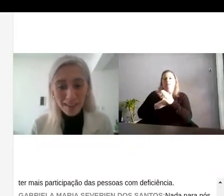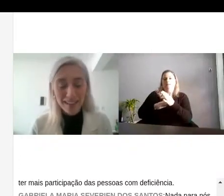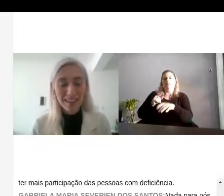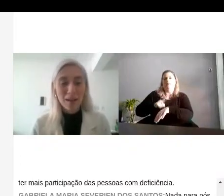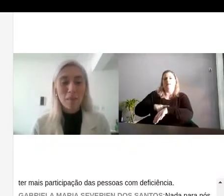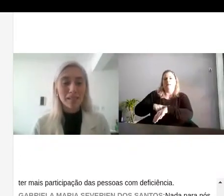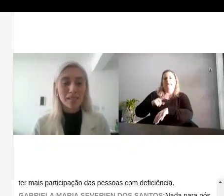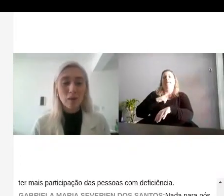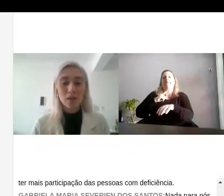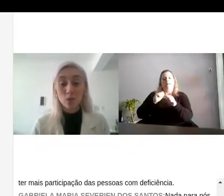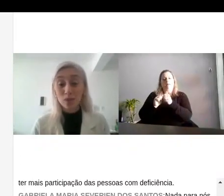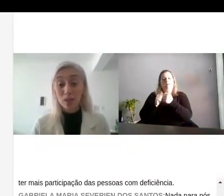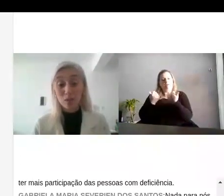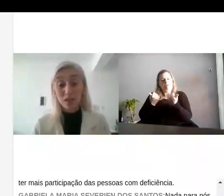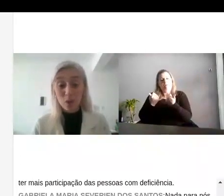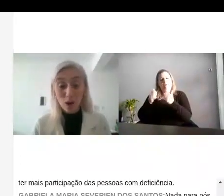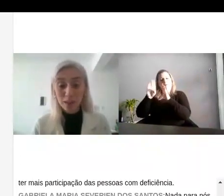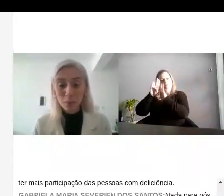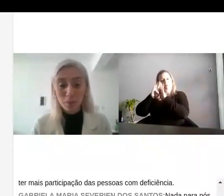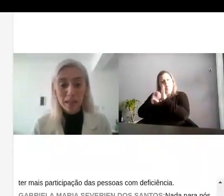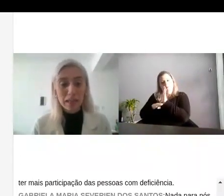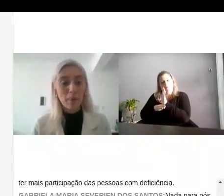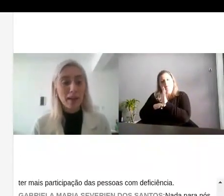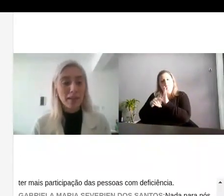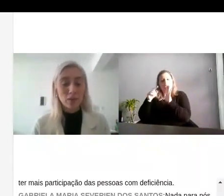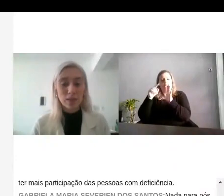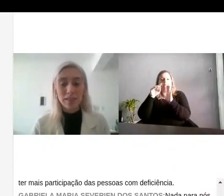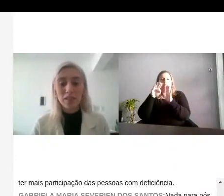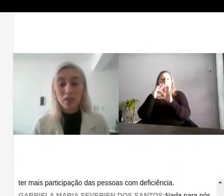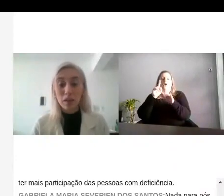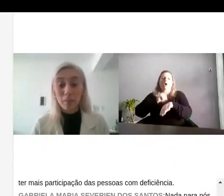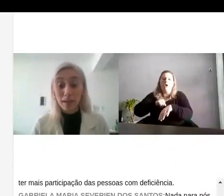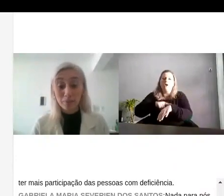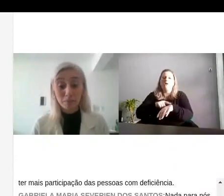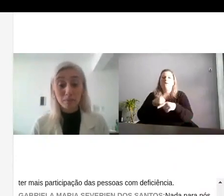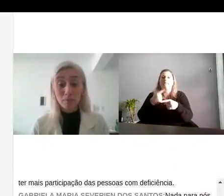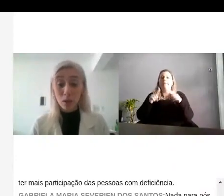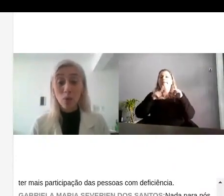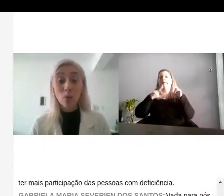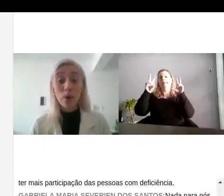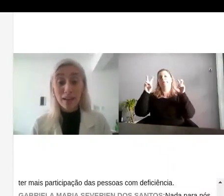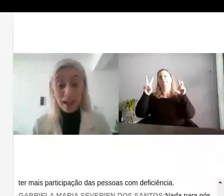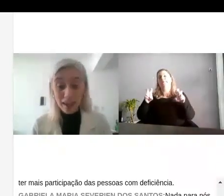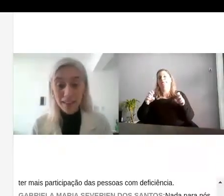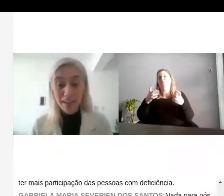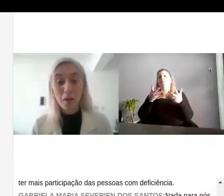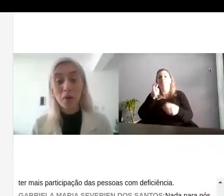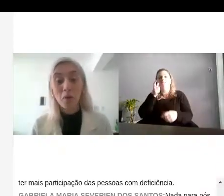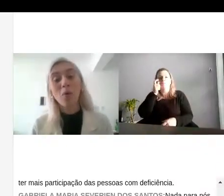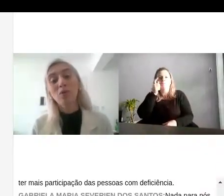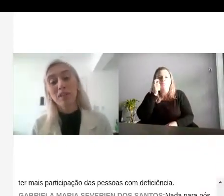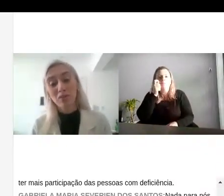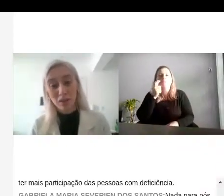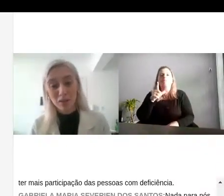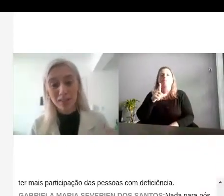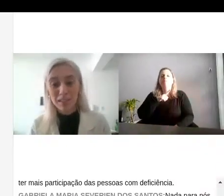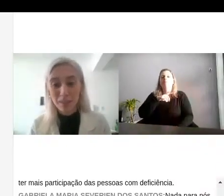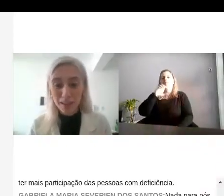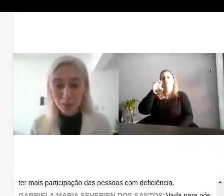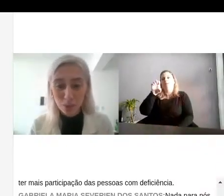cumprir, mas são assuntos que não se esgotam, e para isso existe também o ENAC, né, que é o Encontro Nacional